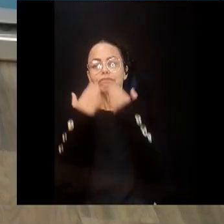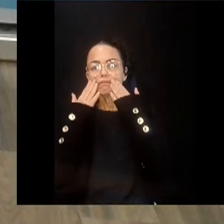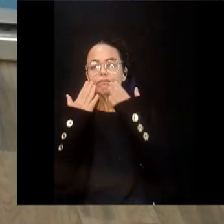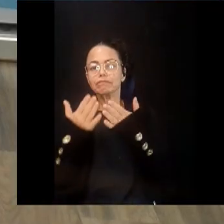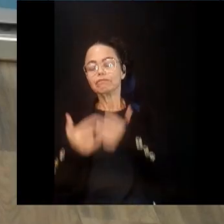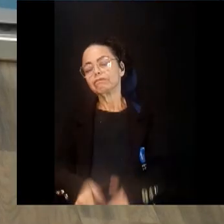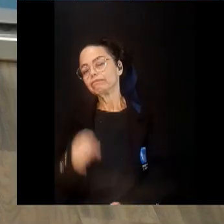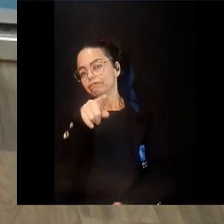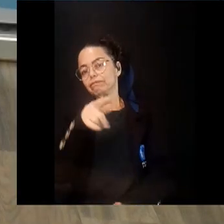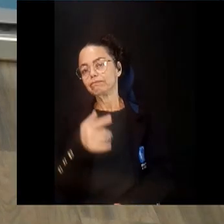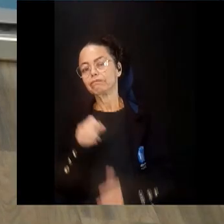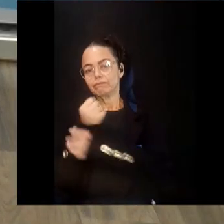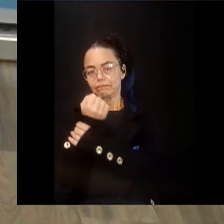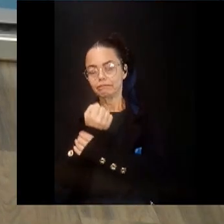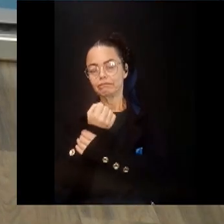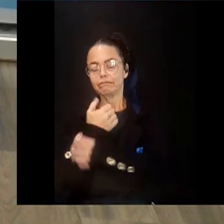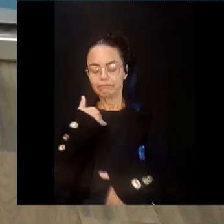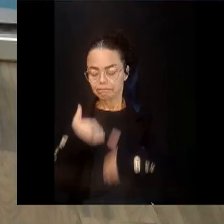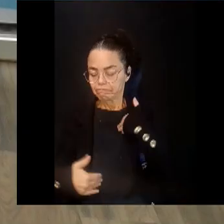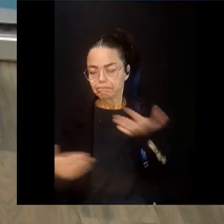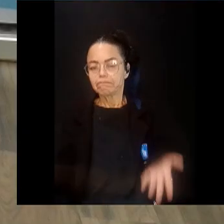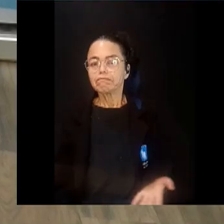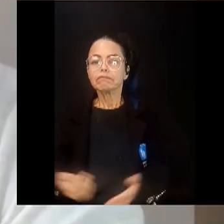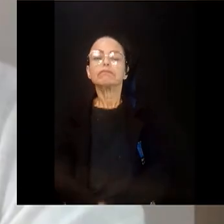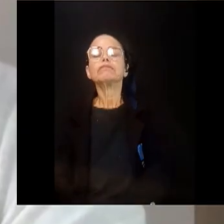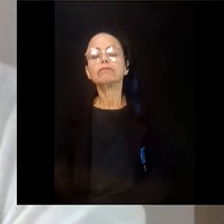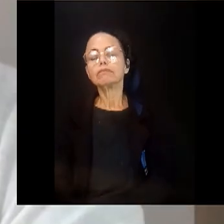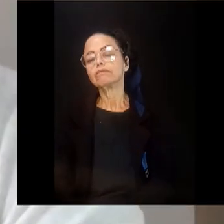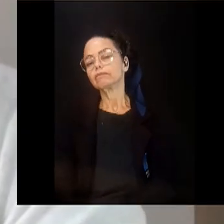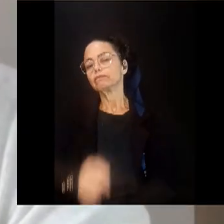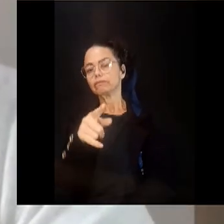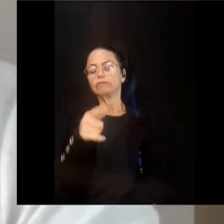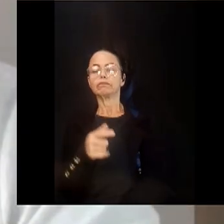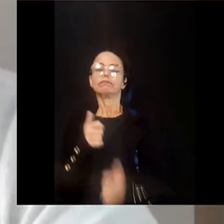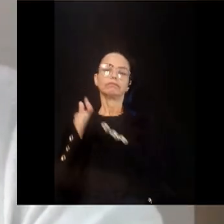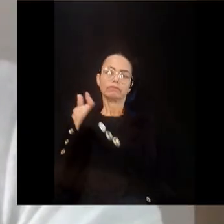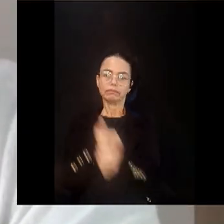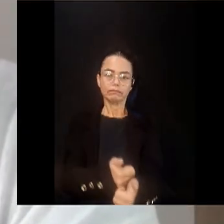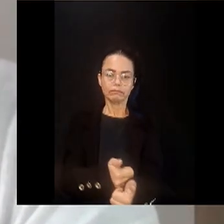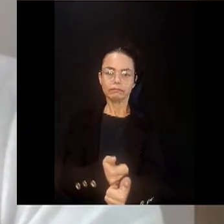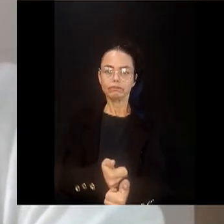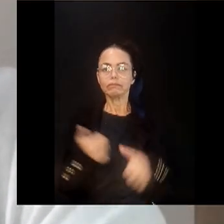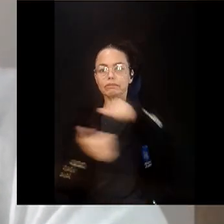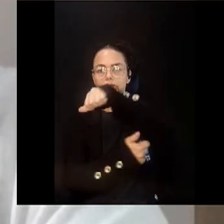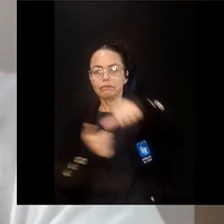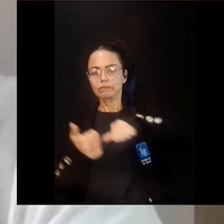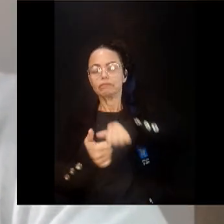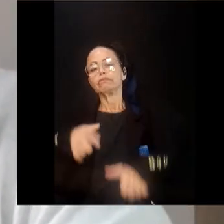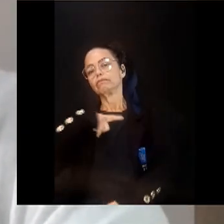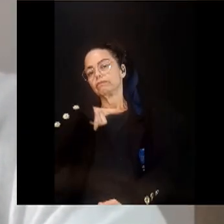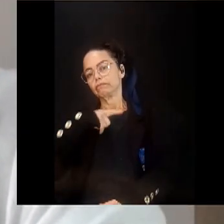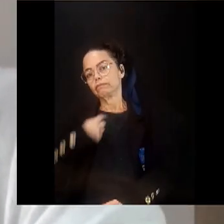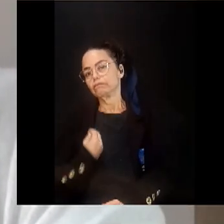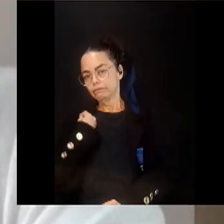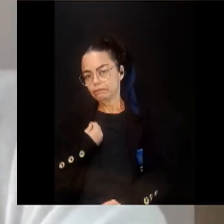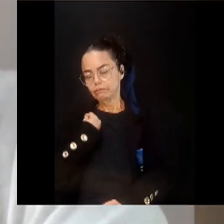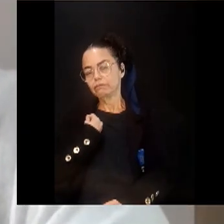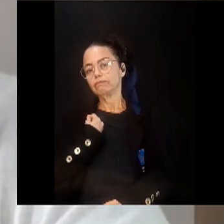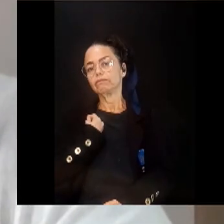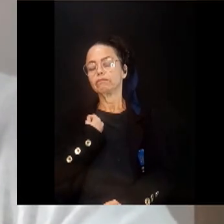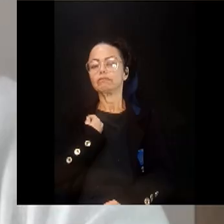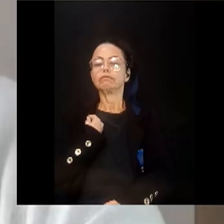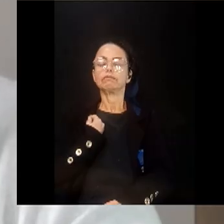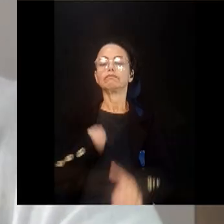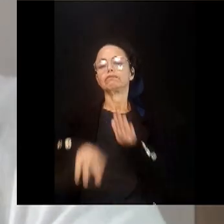segurança física? Ela acompanha as transformações que a gente tem vivido, né? Então, toda norma vem justamente